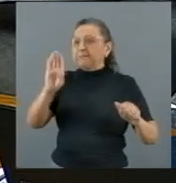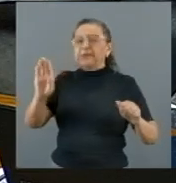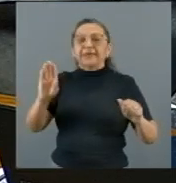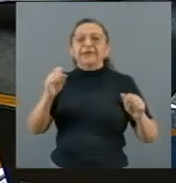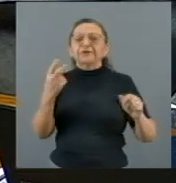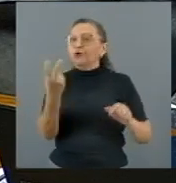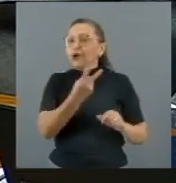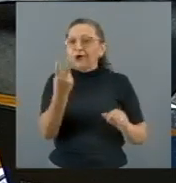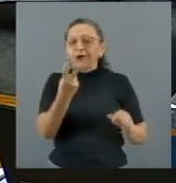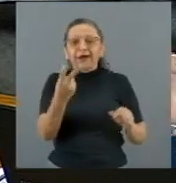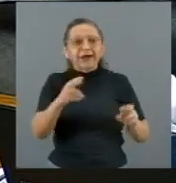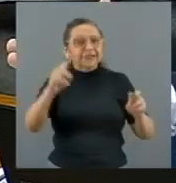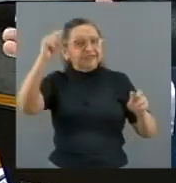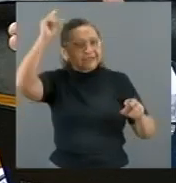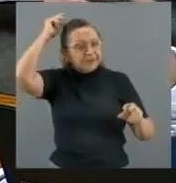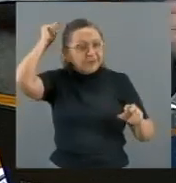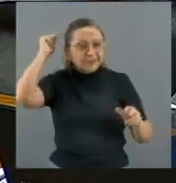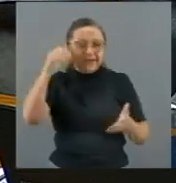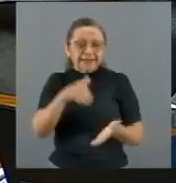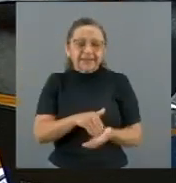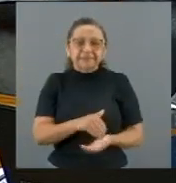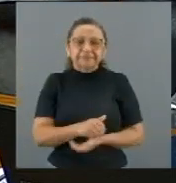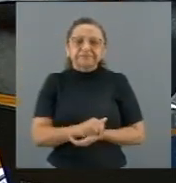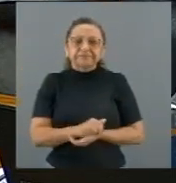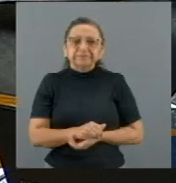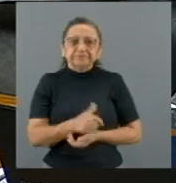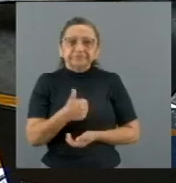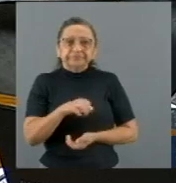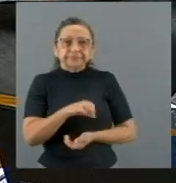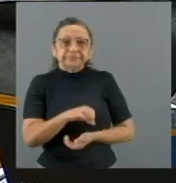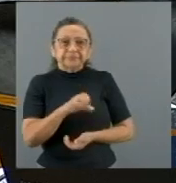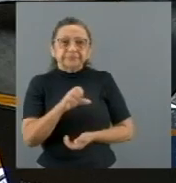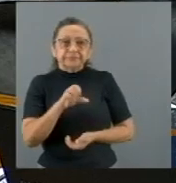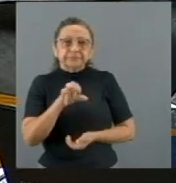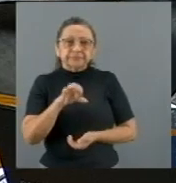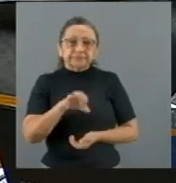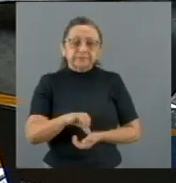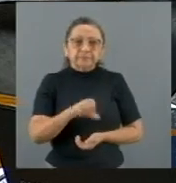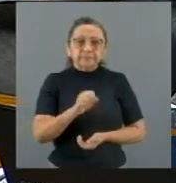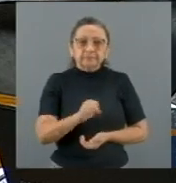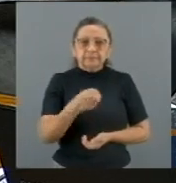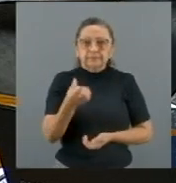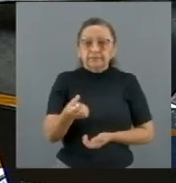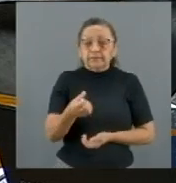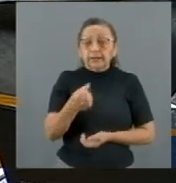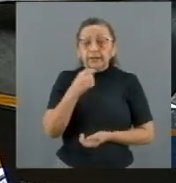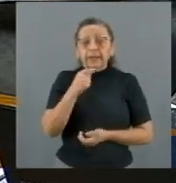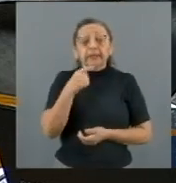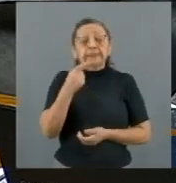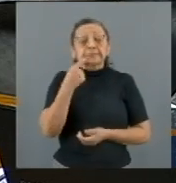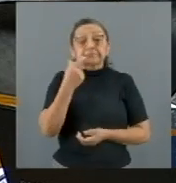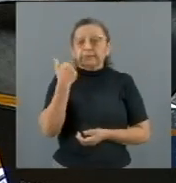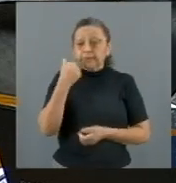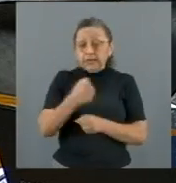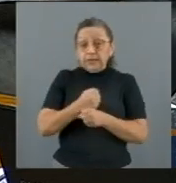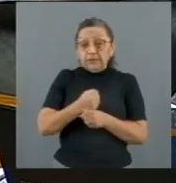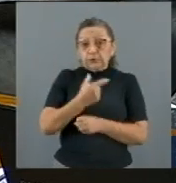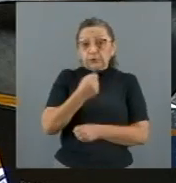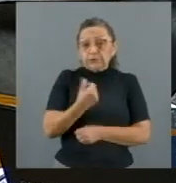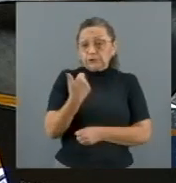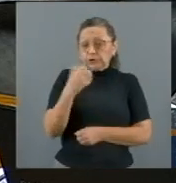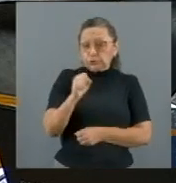Em 2018, eu vou saltar no tempo, nós chegamos a 37 partidos com representação na Câmara dos